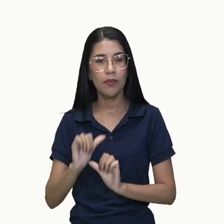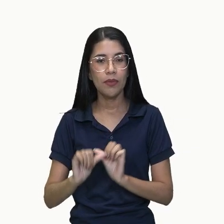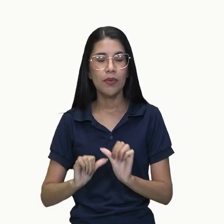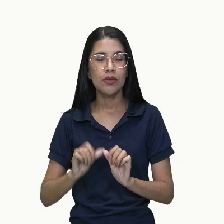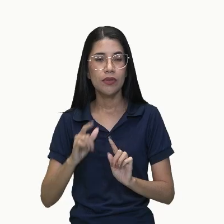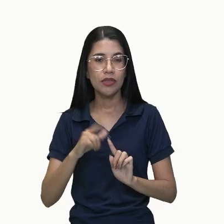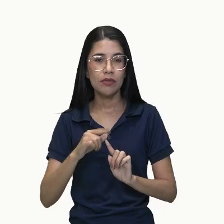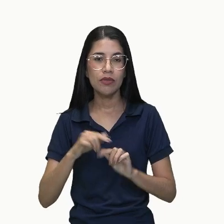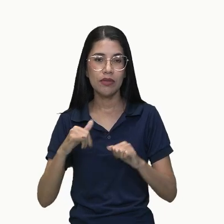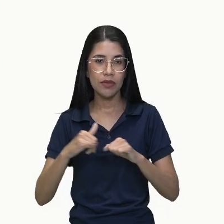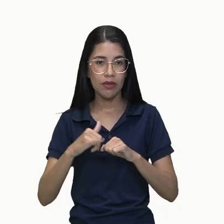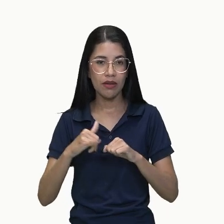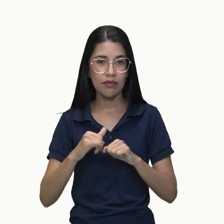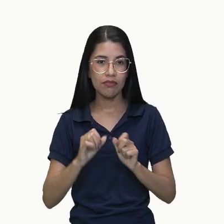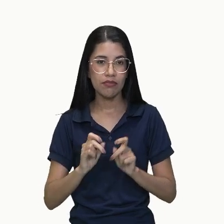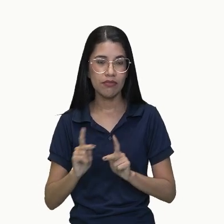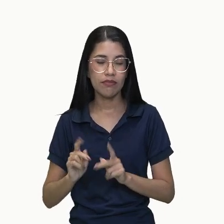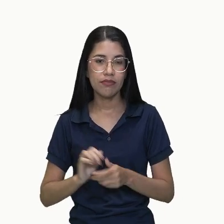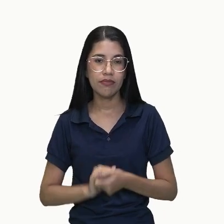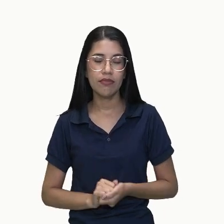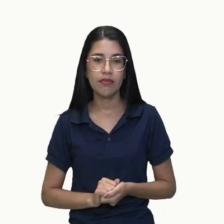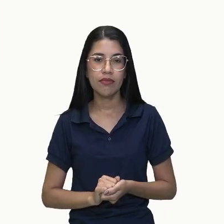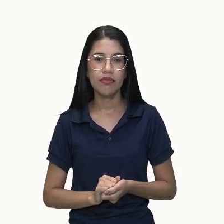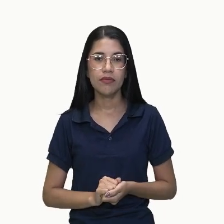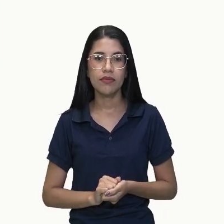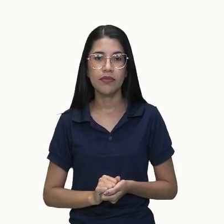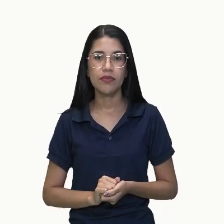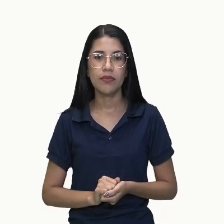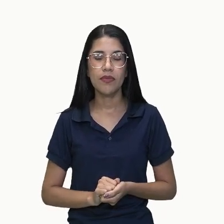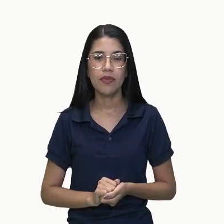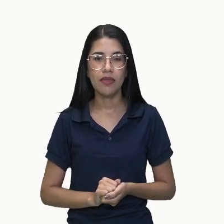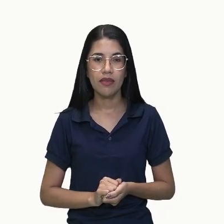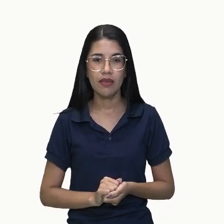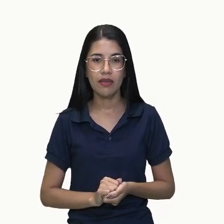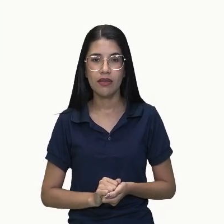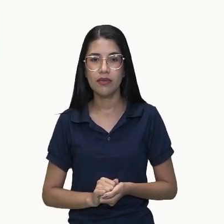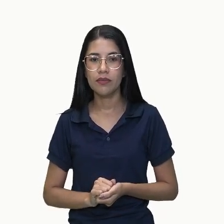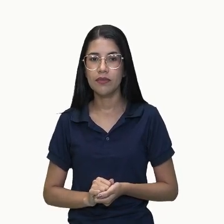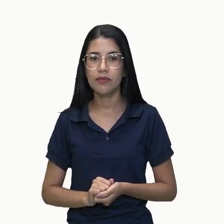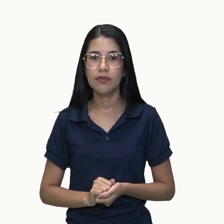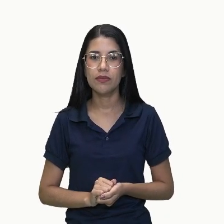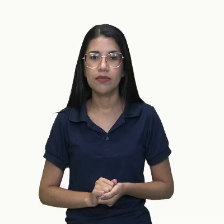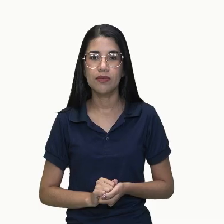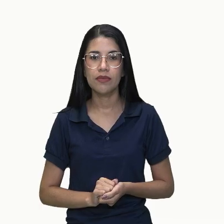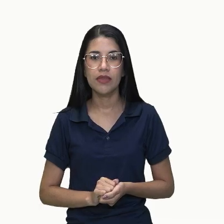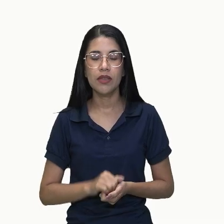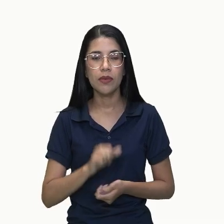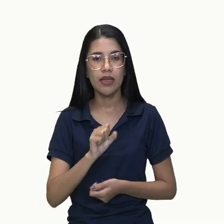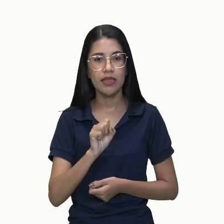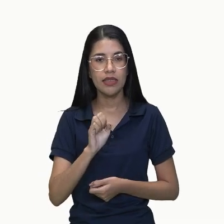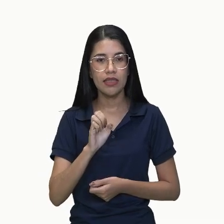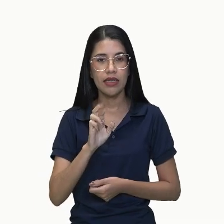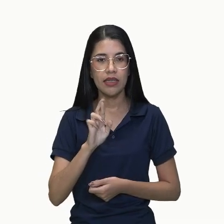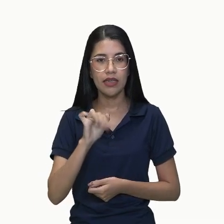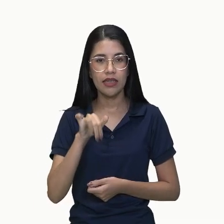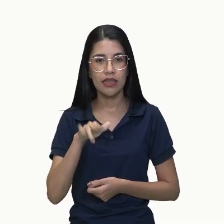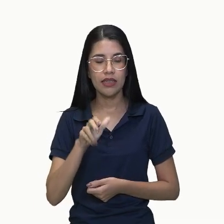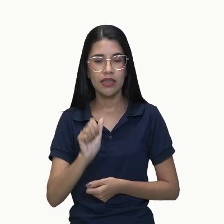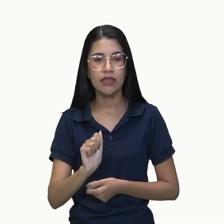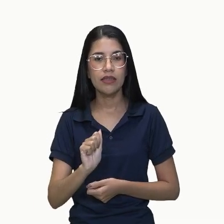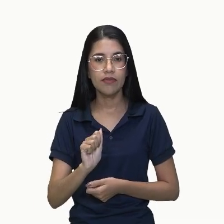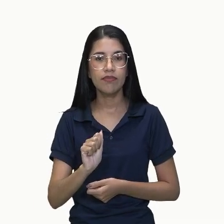diferente, tá? É um aminoácido diferente. Então, nós temos aí a serina, né? Nós temos